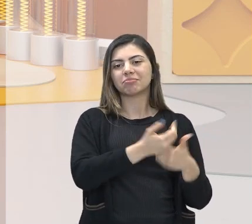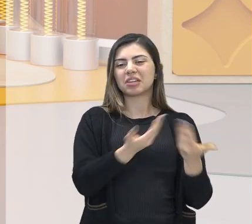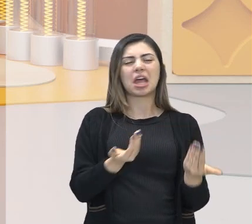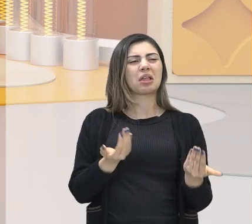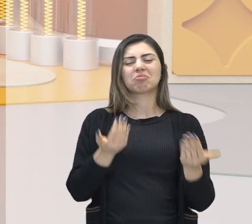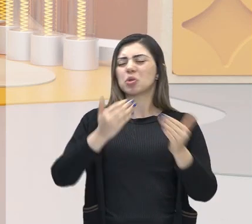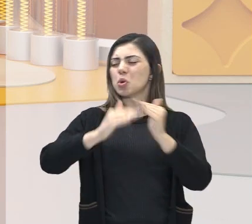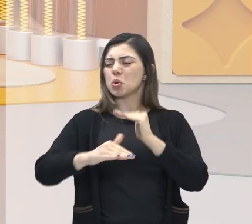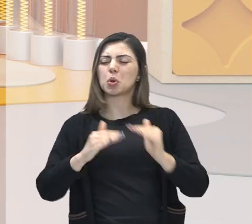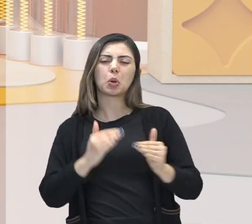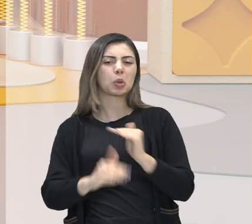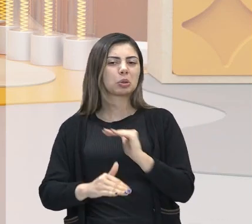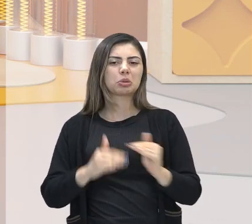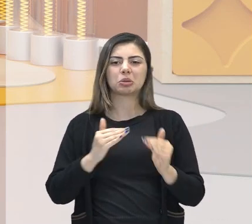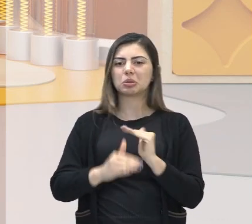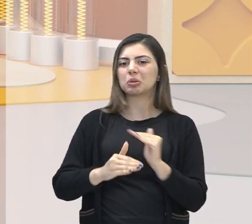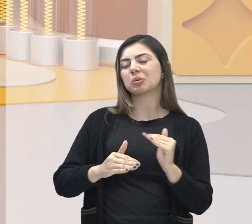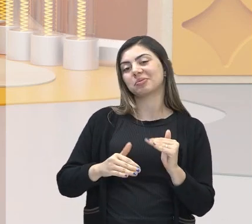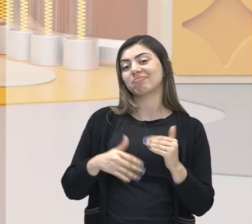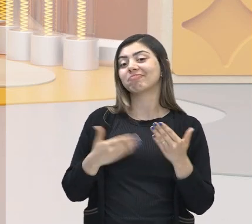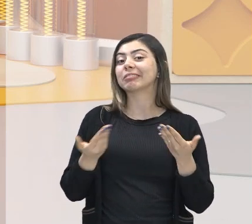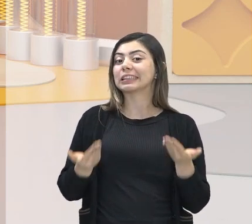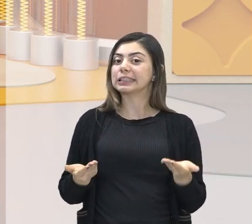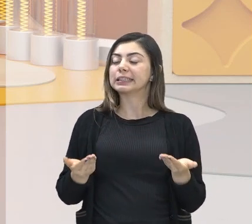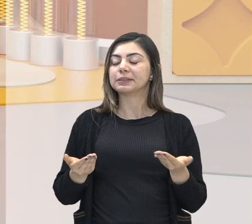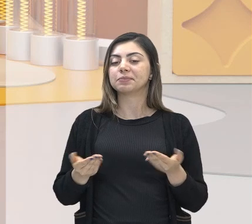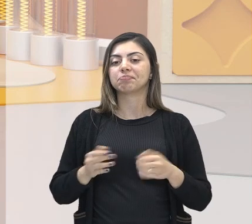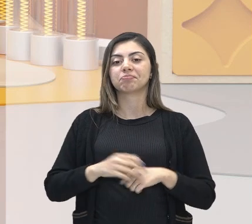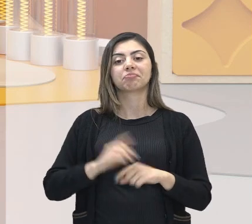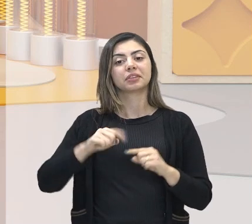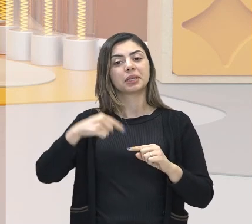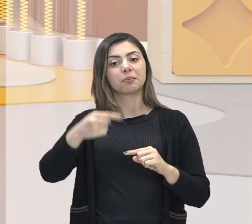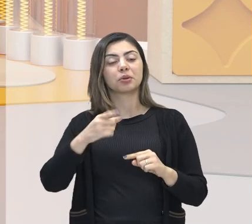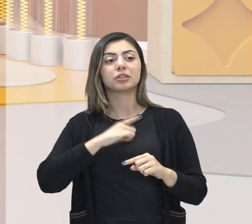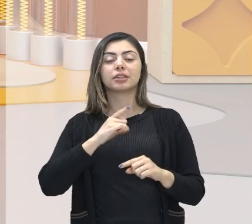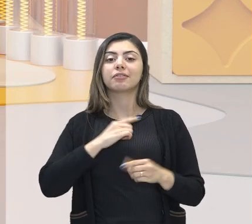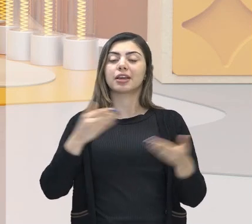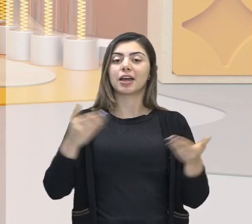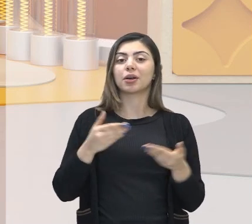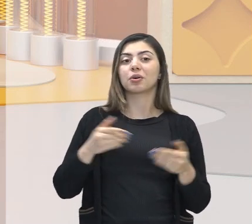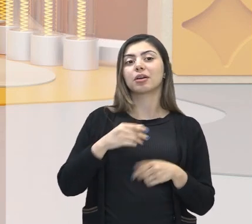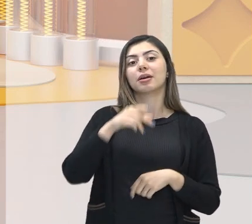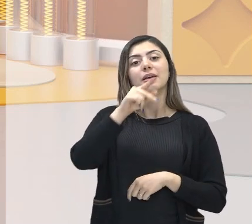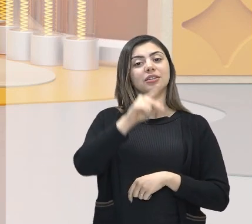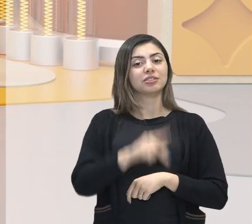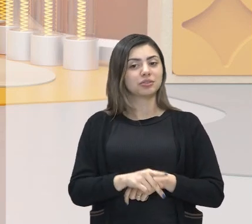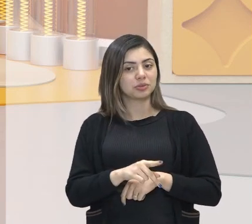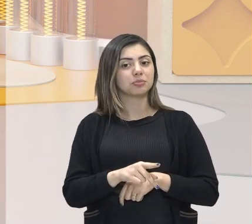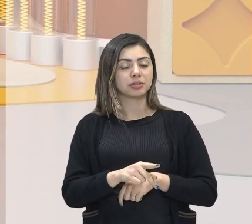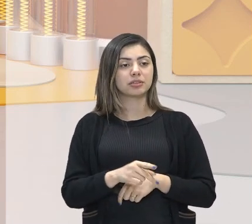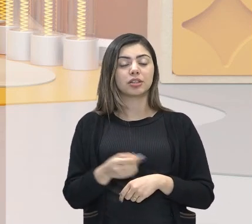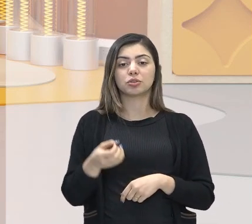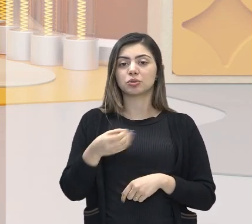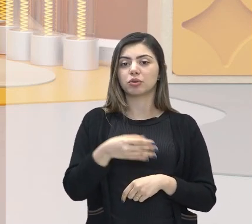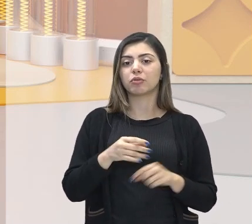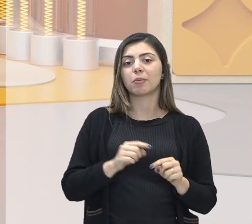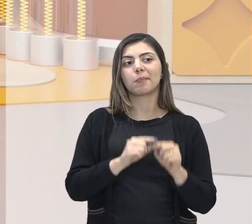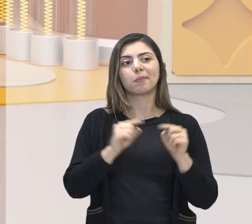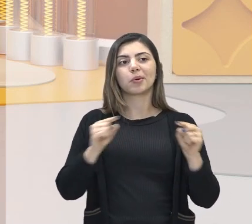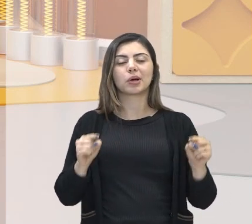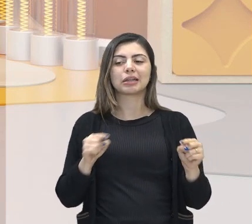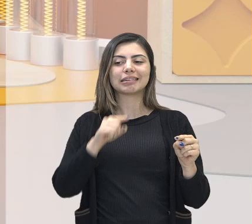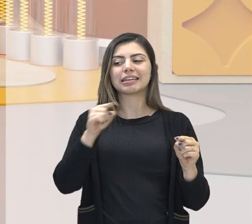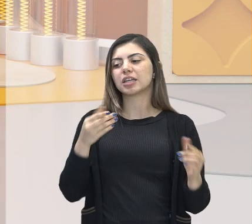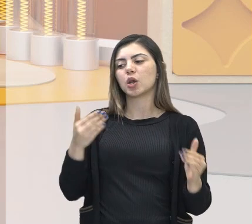não quer negociar, tem um discurso nesse sentido. Depois veio o presidente atual, que é o Joe Biden, e mesmo assim continuou o